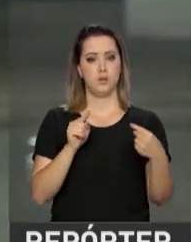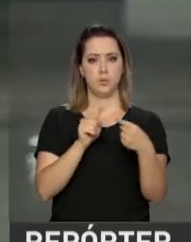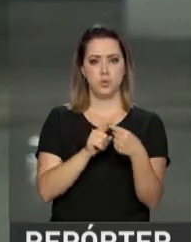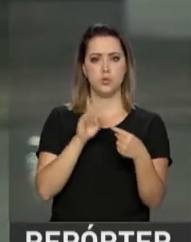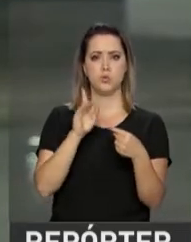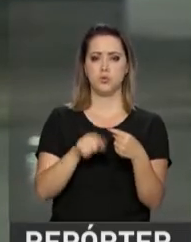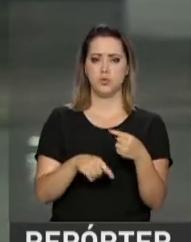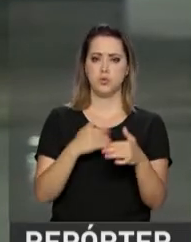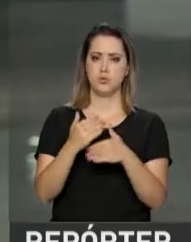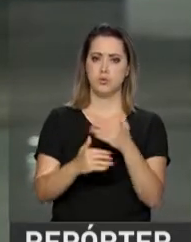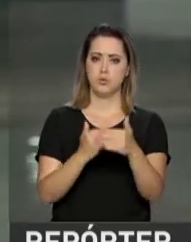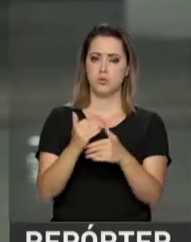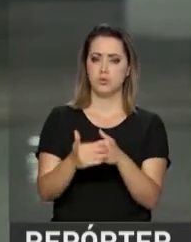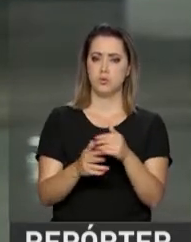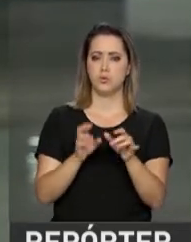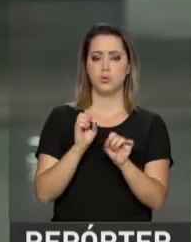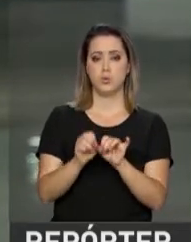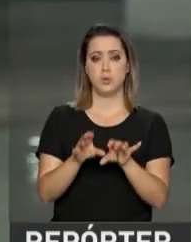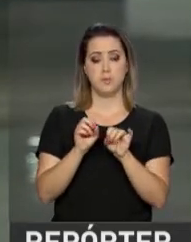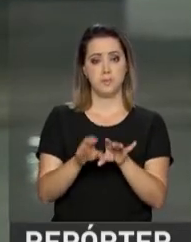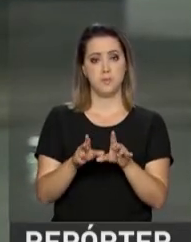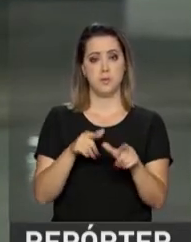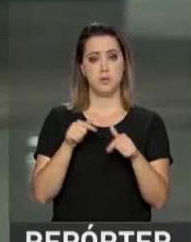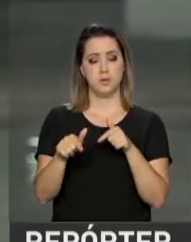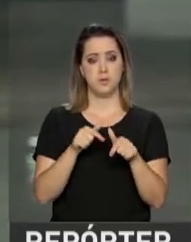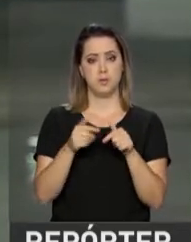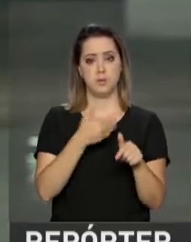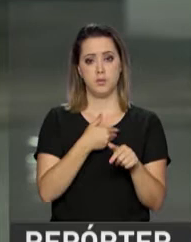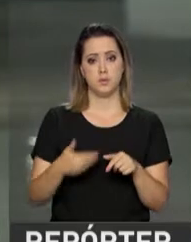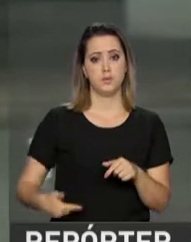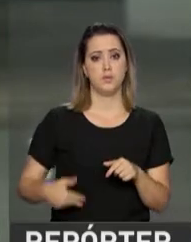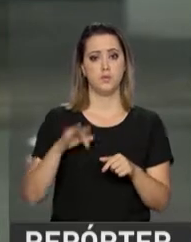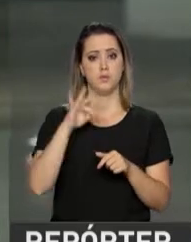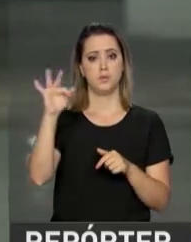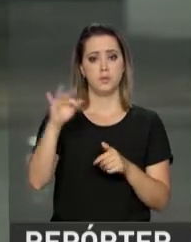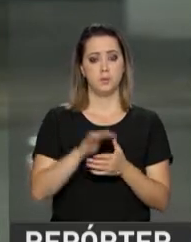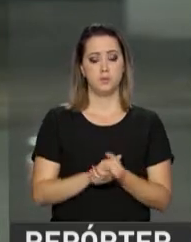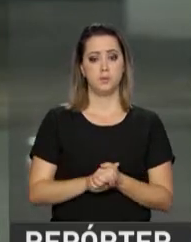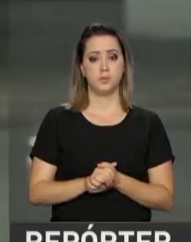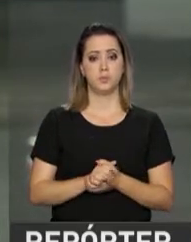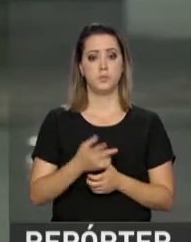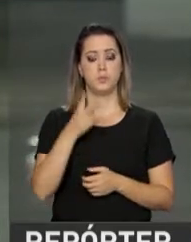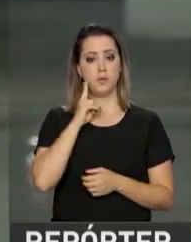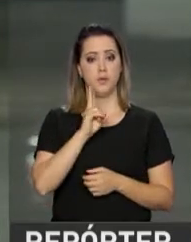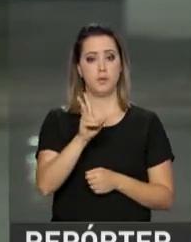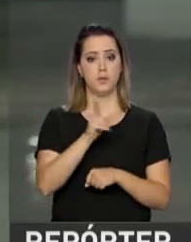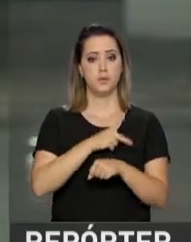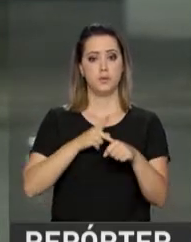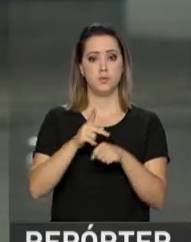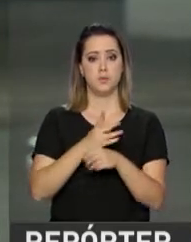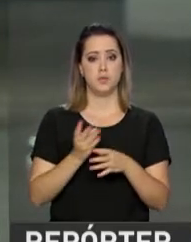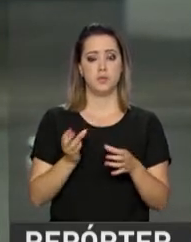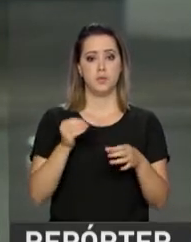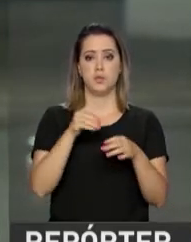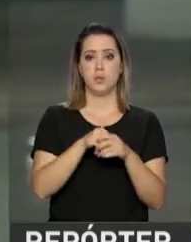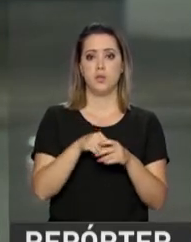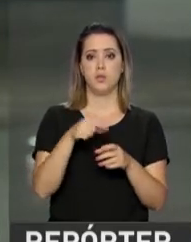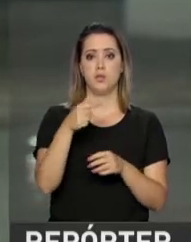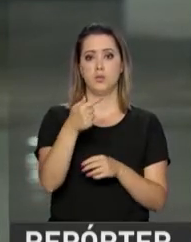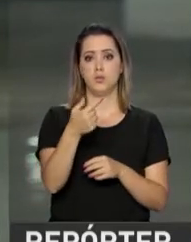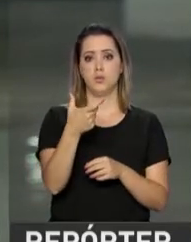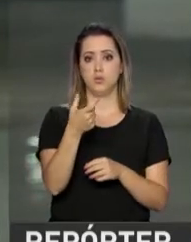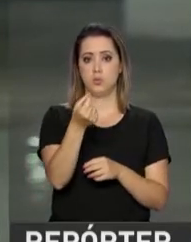continuar orientando os trabalhos do governo federal considerando os países que fazem parte do g20 por exemplo